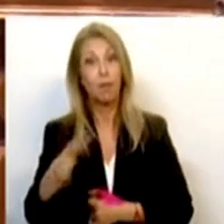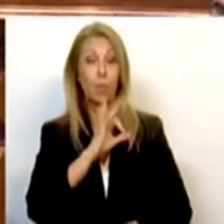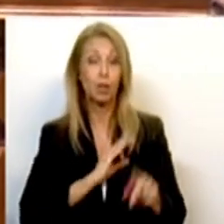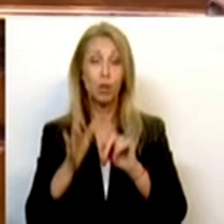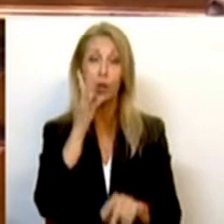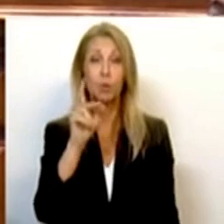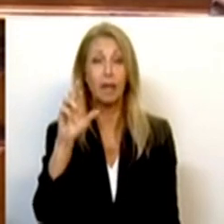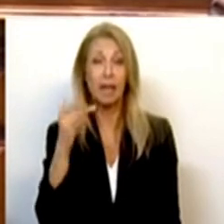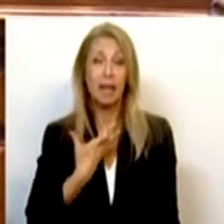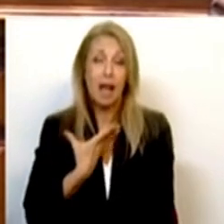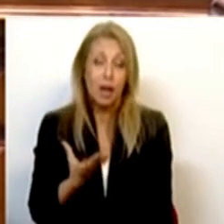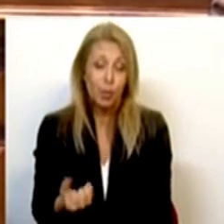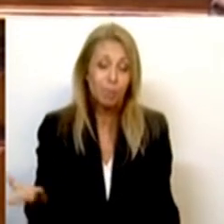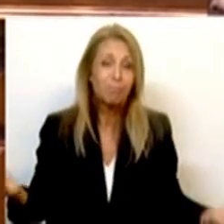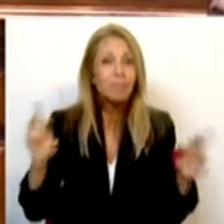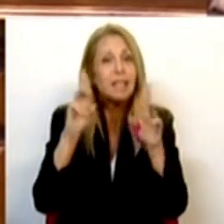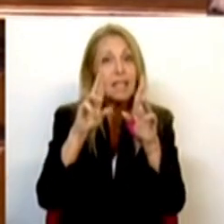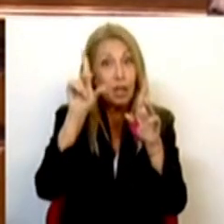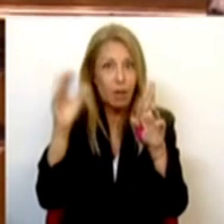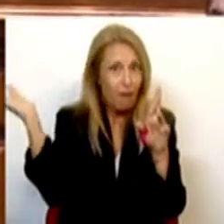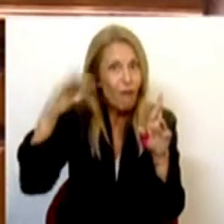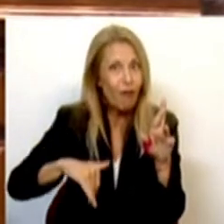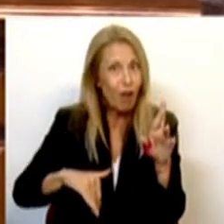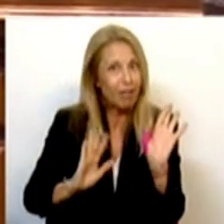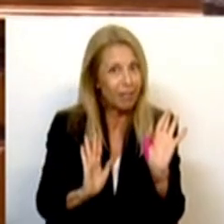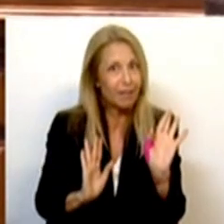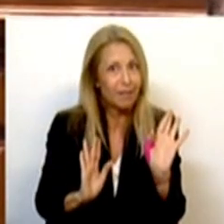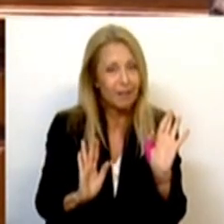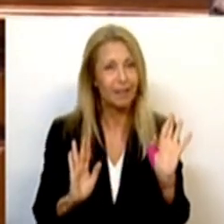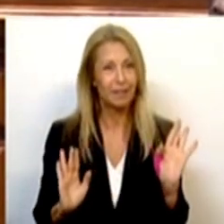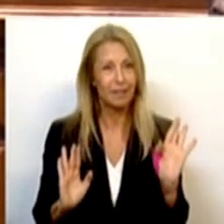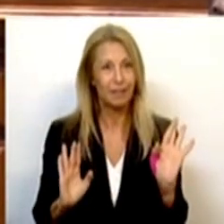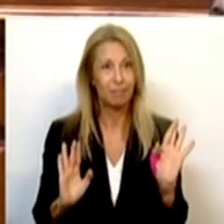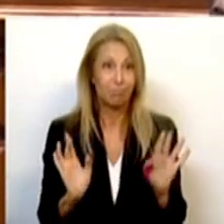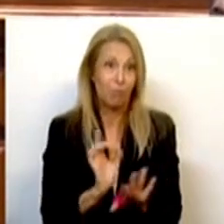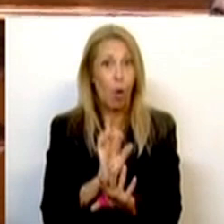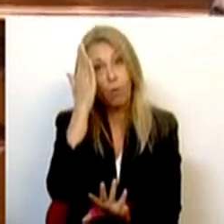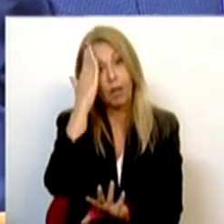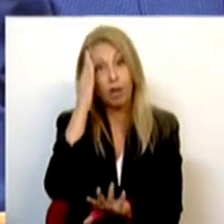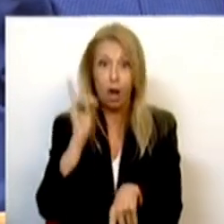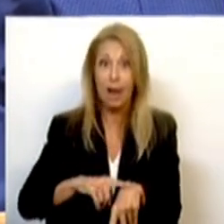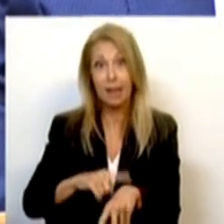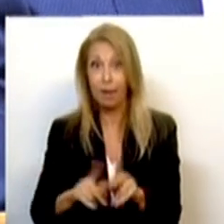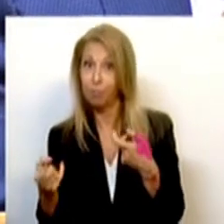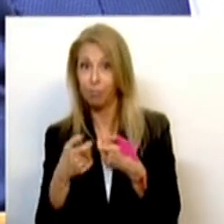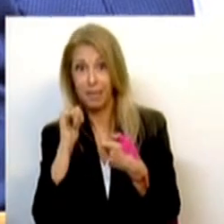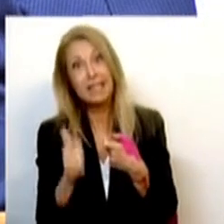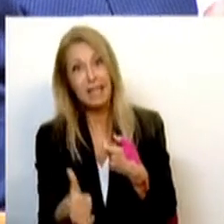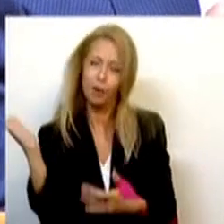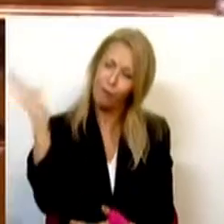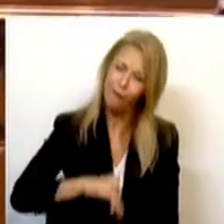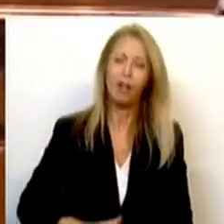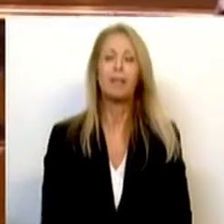Ricardo Batista Leite e desejo também que volte assim que entender que chegou o momento.